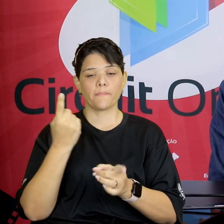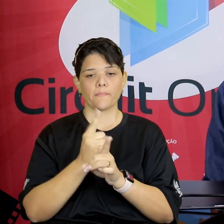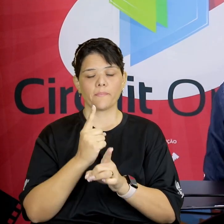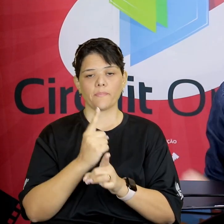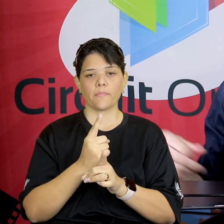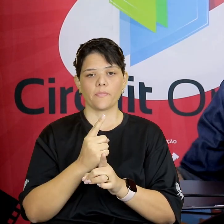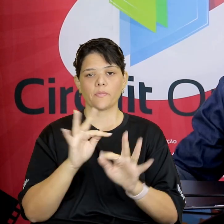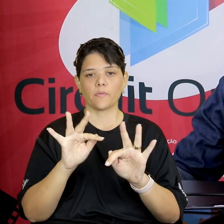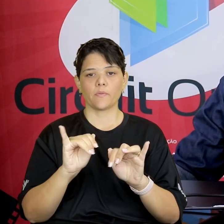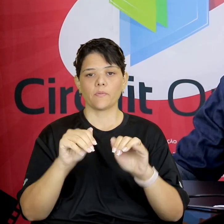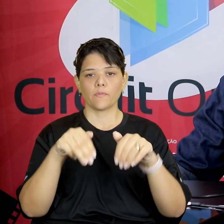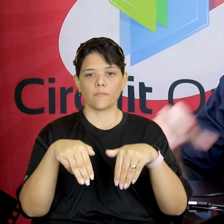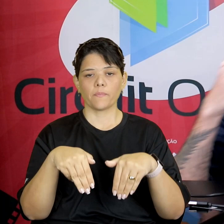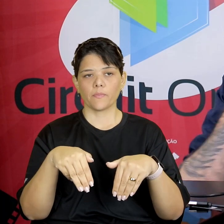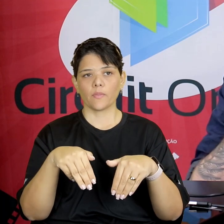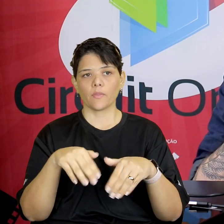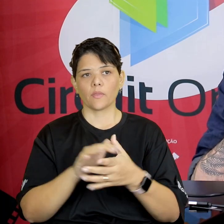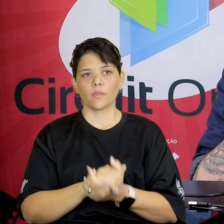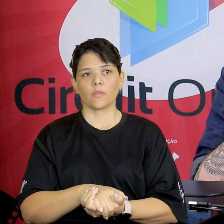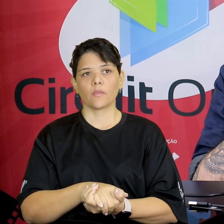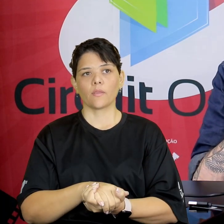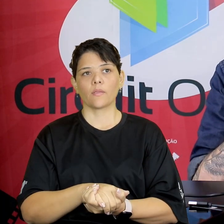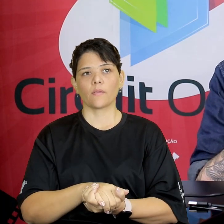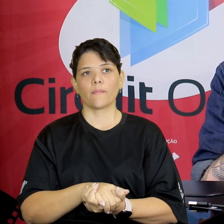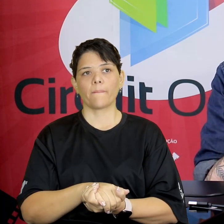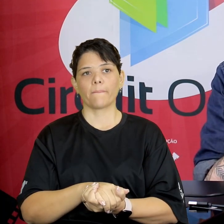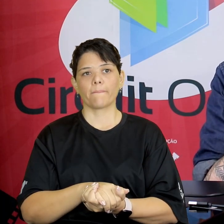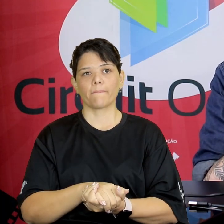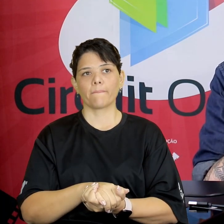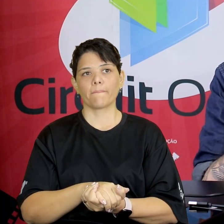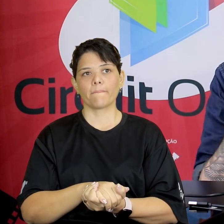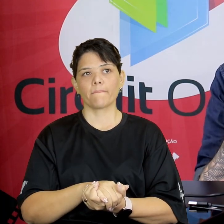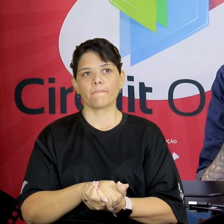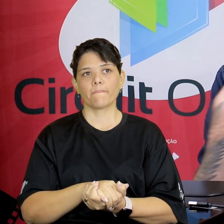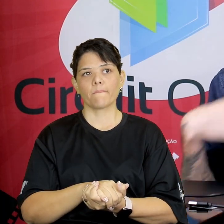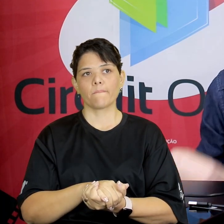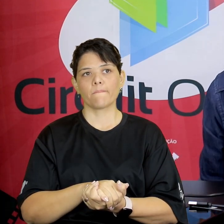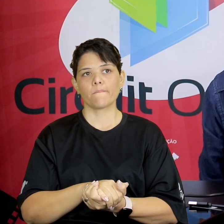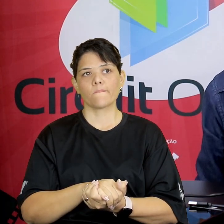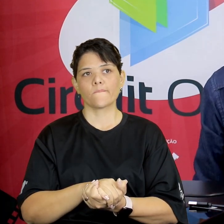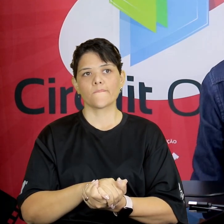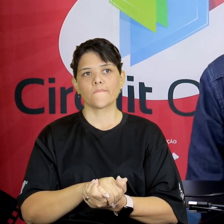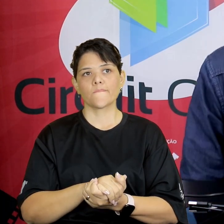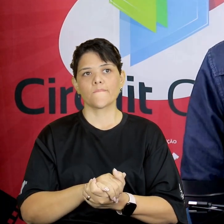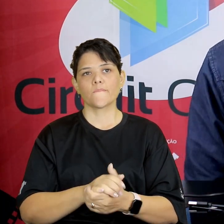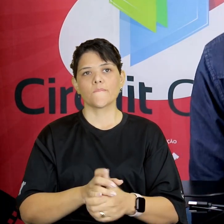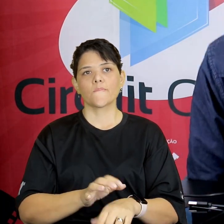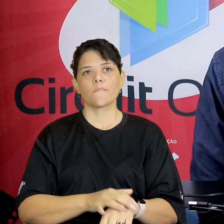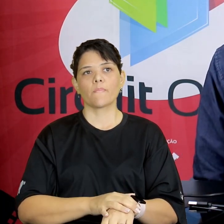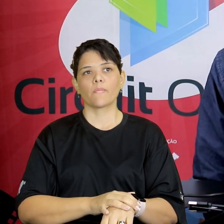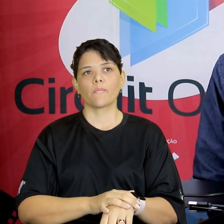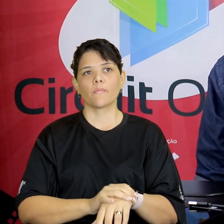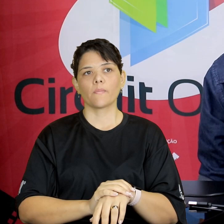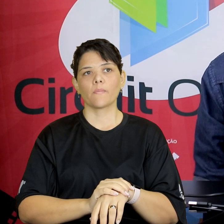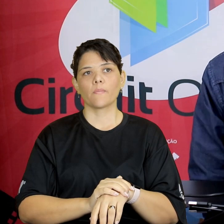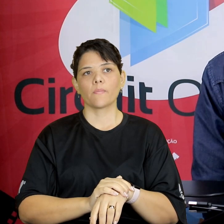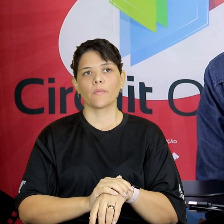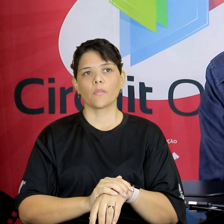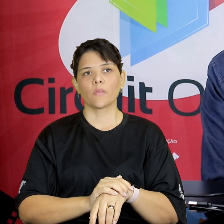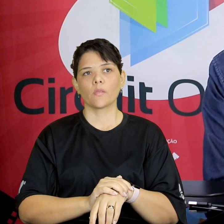eu finalizo aqui meu caso. Até as 4h30, né? Beleza, então nem comi muito.